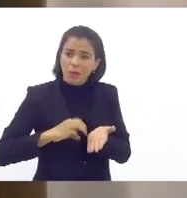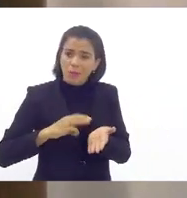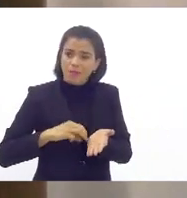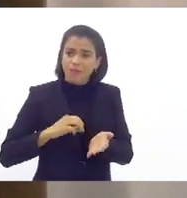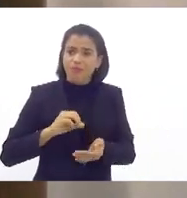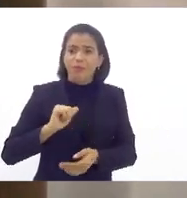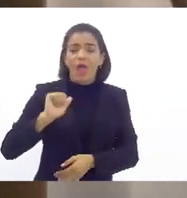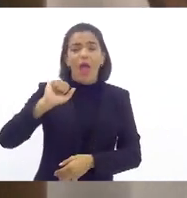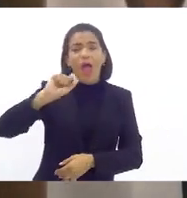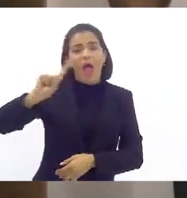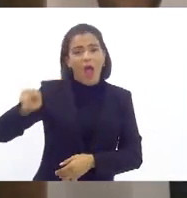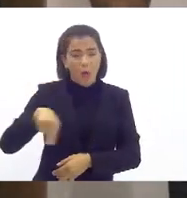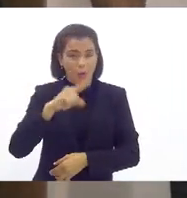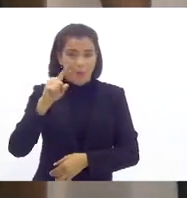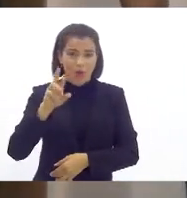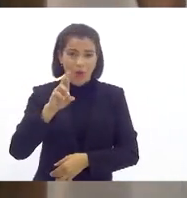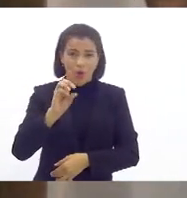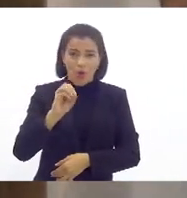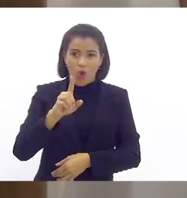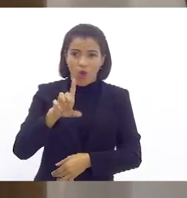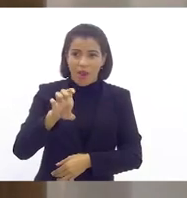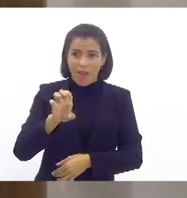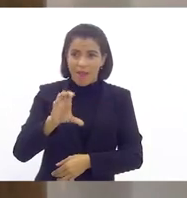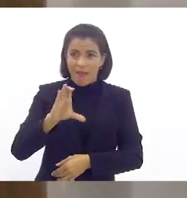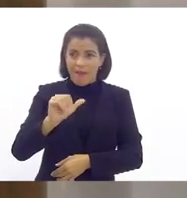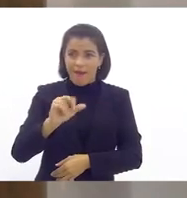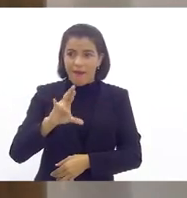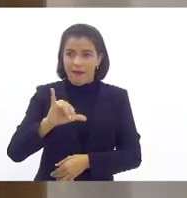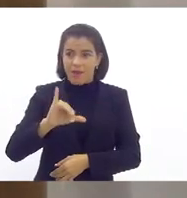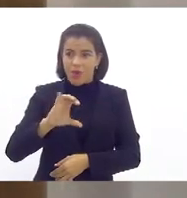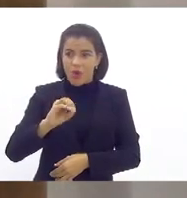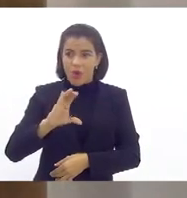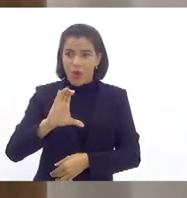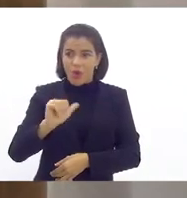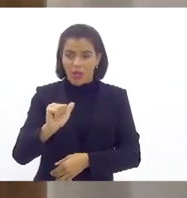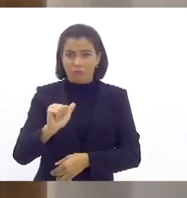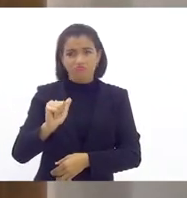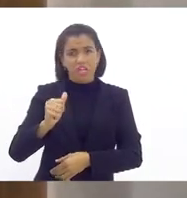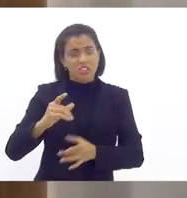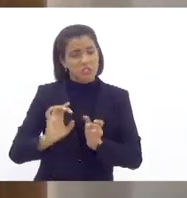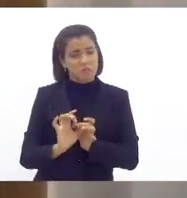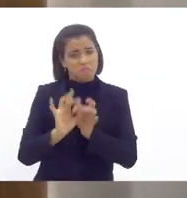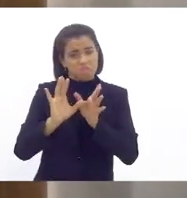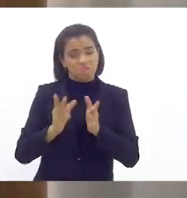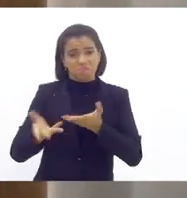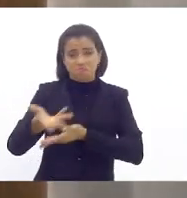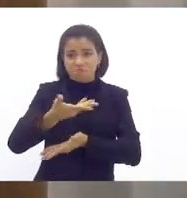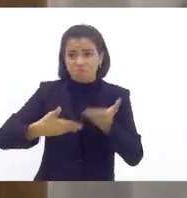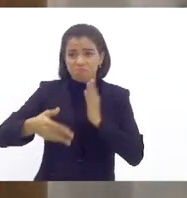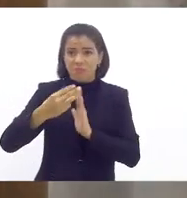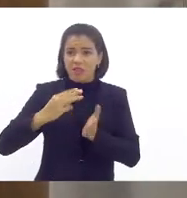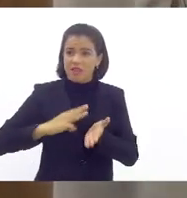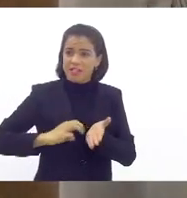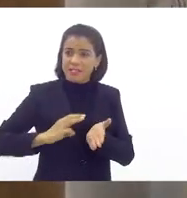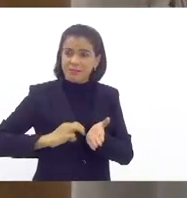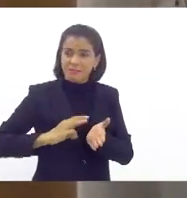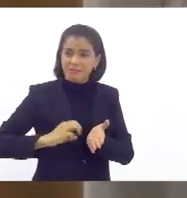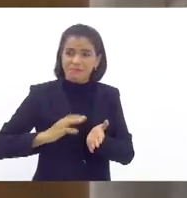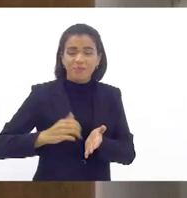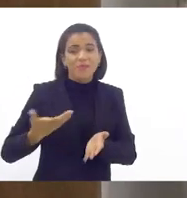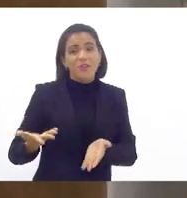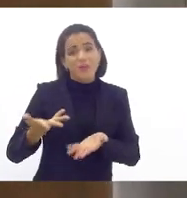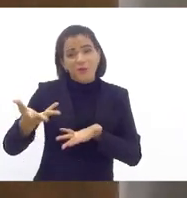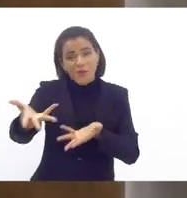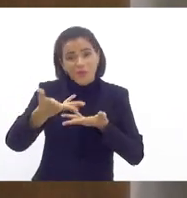carioca. Sigam a gente. E a gente está disponível para compartilhar a nossa metodologia e convidar